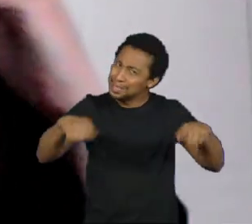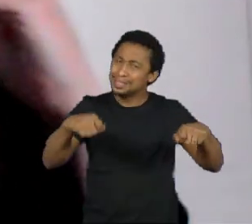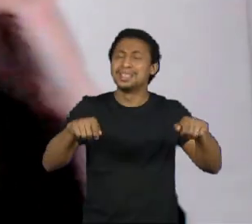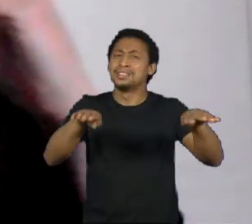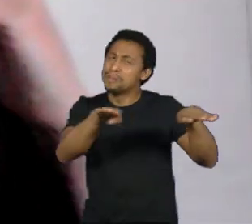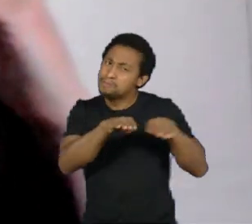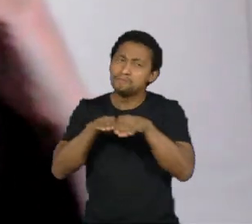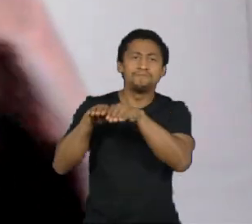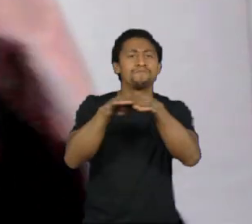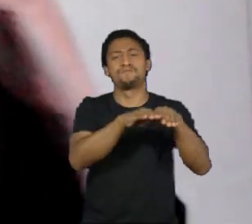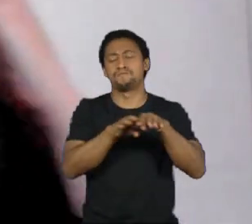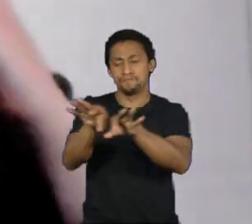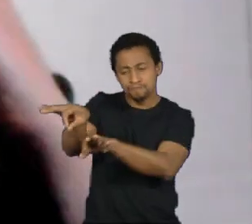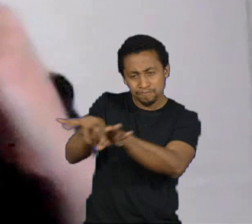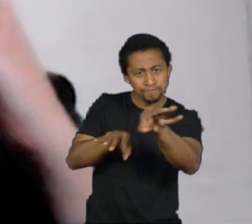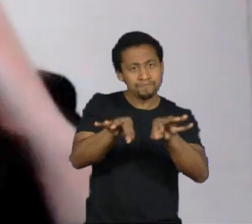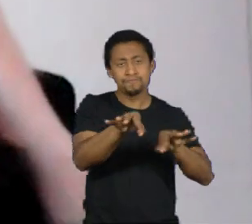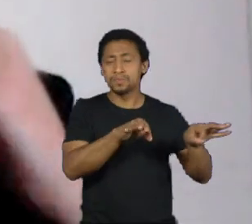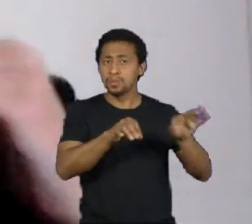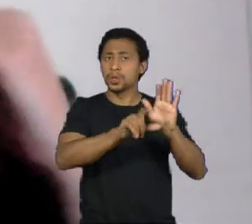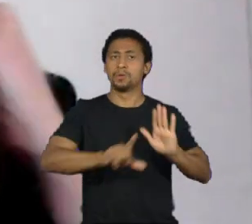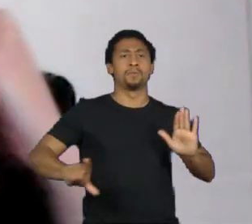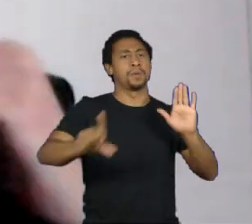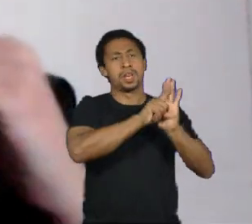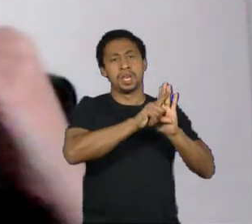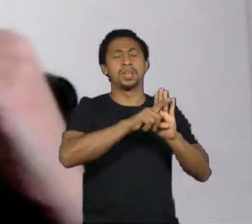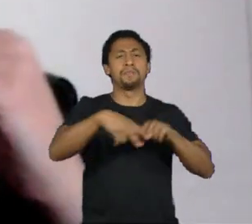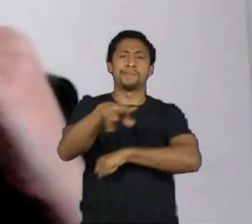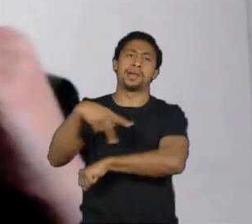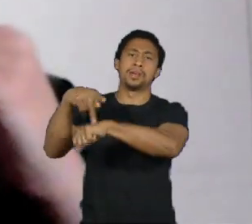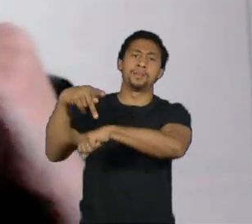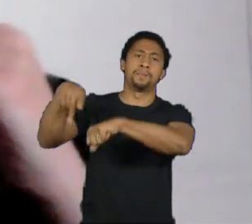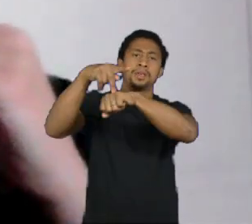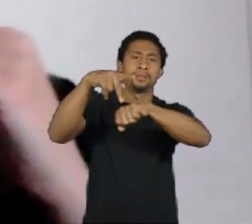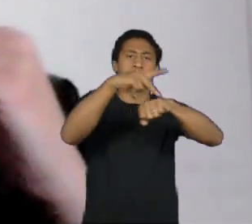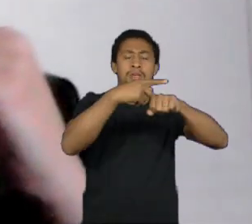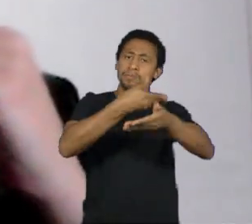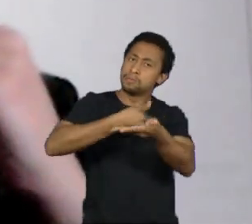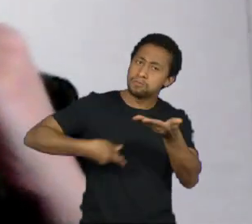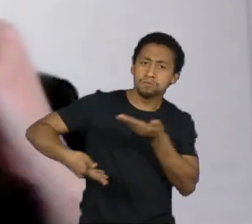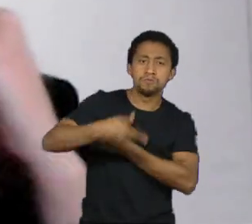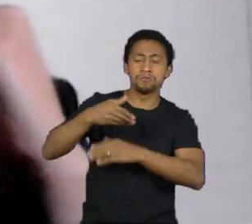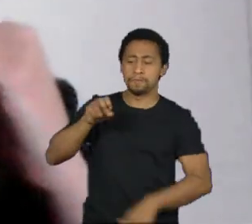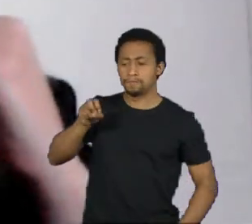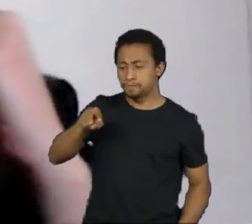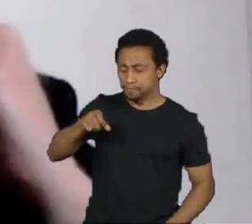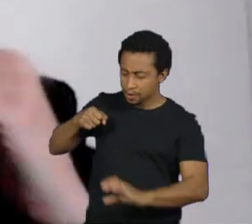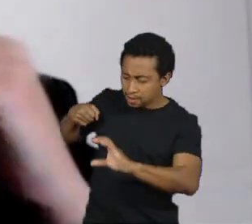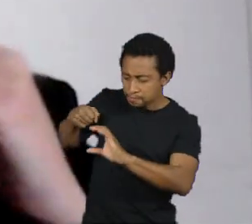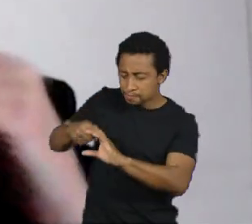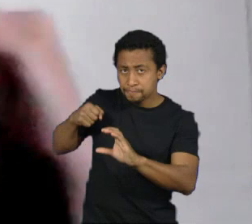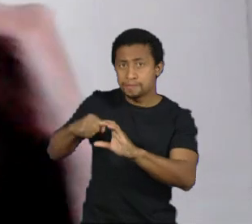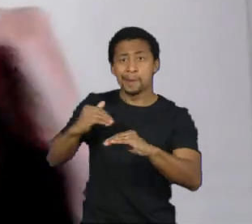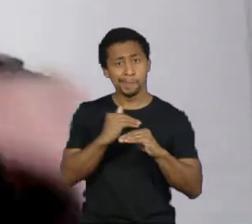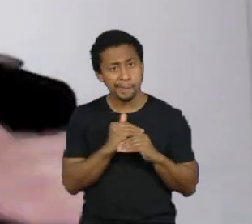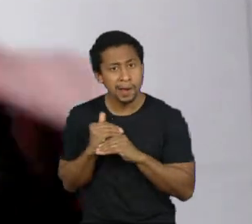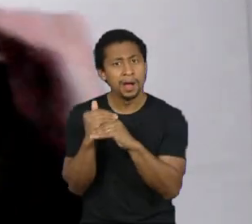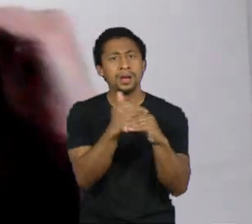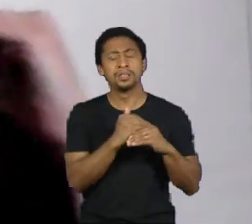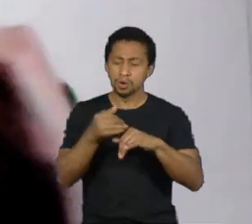gente possa construir uma legislação internacional para agrotóxicos, estabelecendo os mesmos padrões